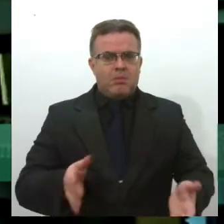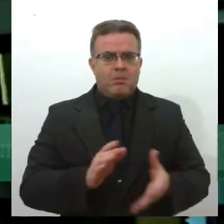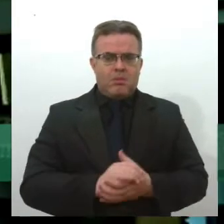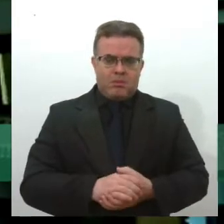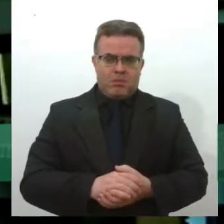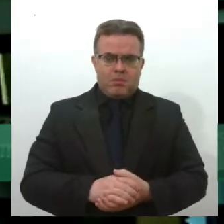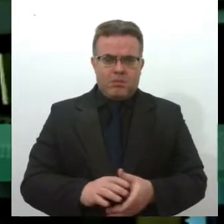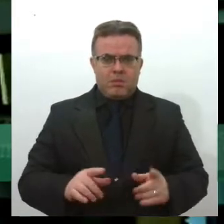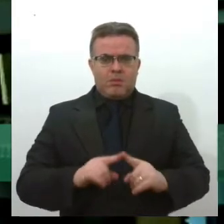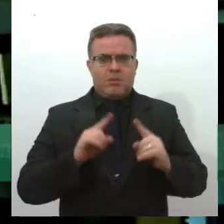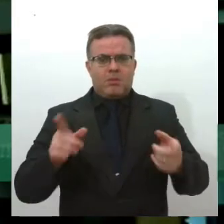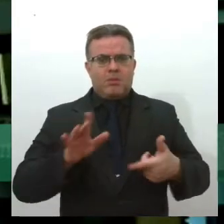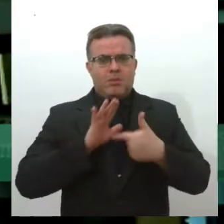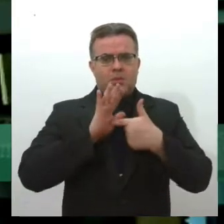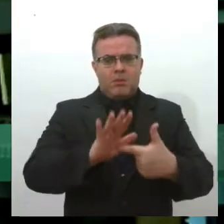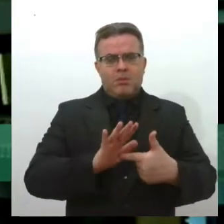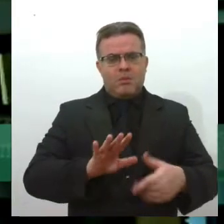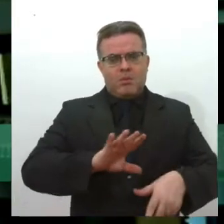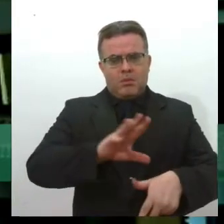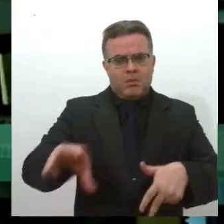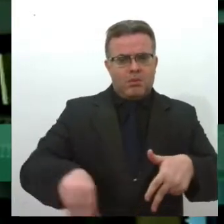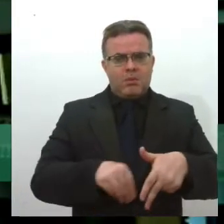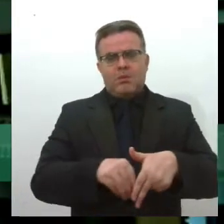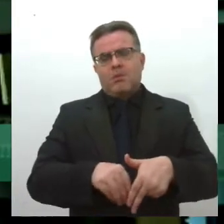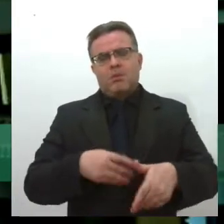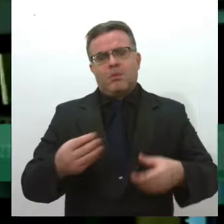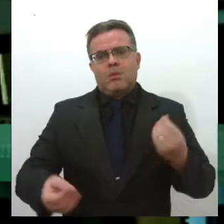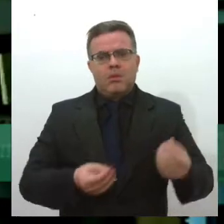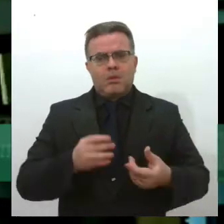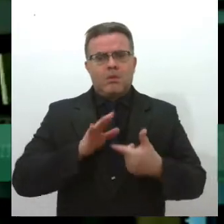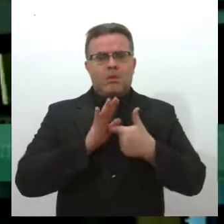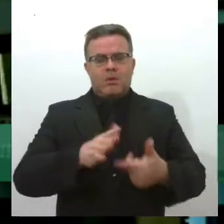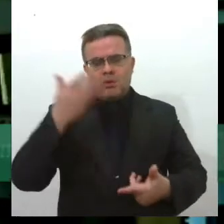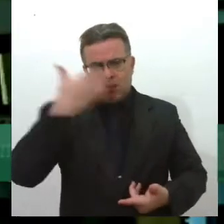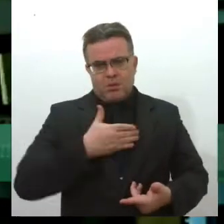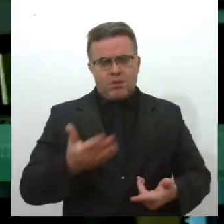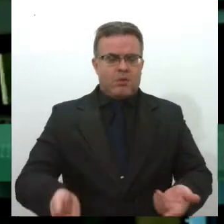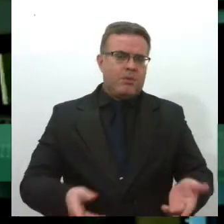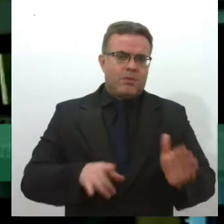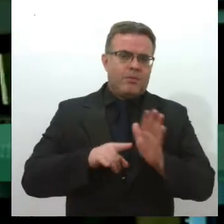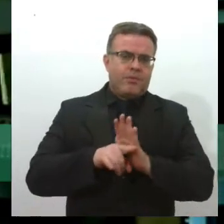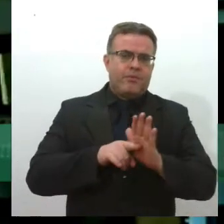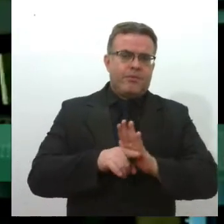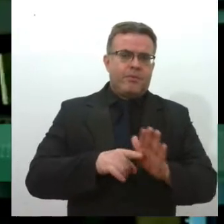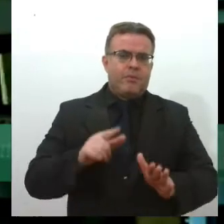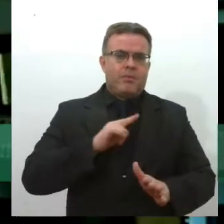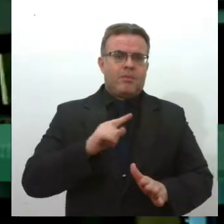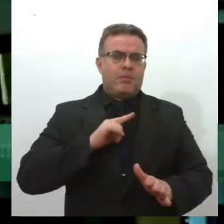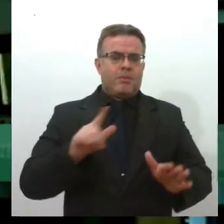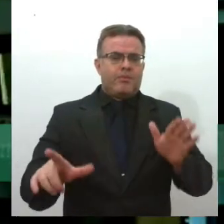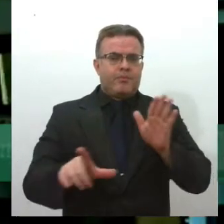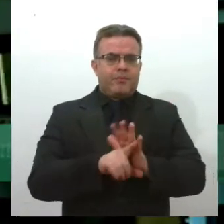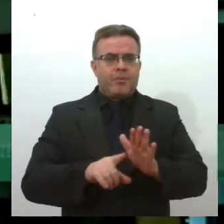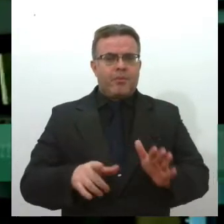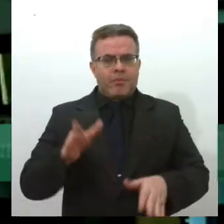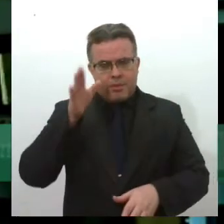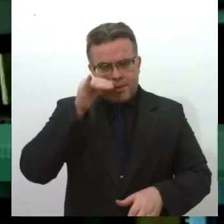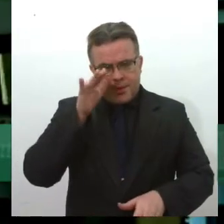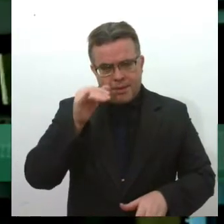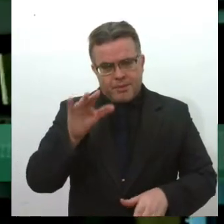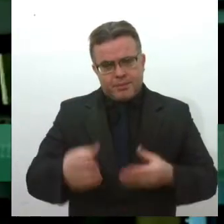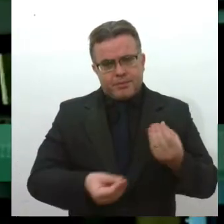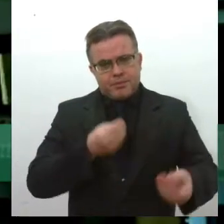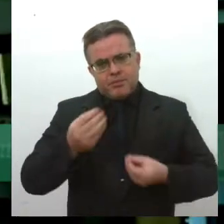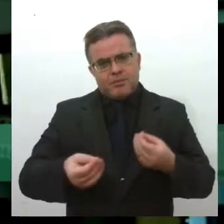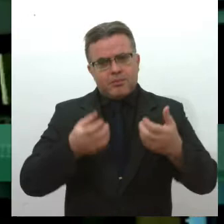eu não consegui provar que foi para corrupção. Ah, então está livre, tá impune. Ah, eu tenho uma lei de lobby que vai ser aprovada no futuro, que vai dizer,